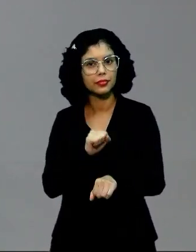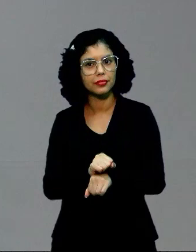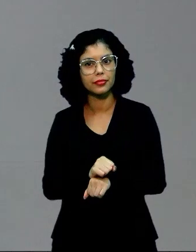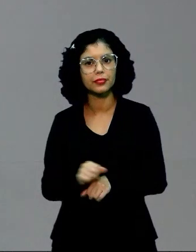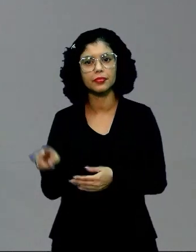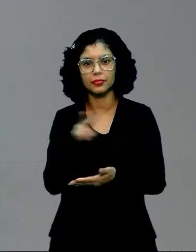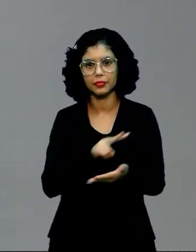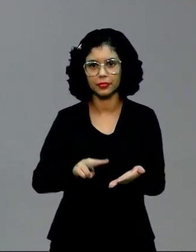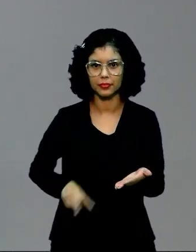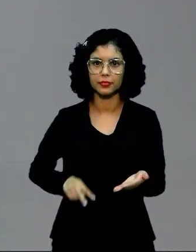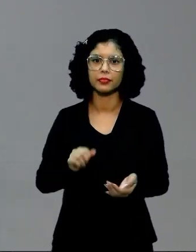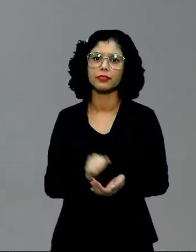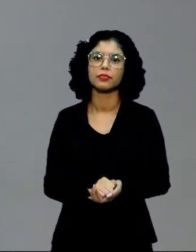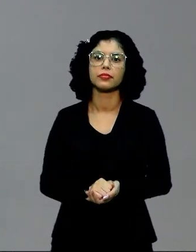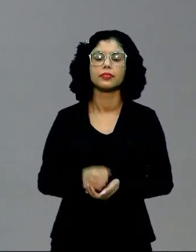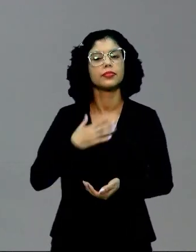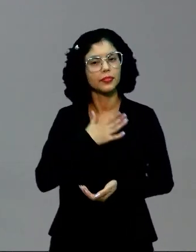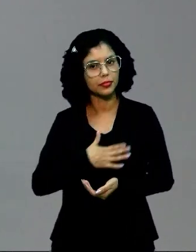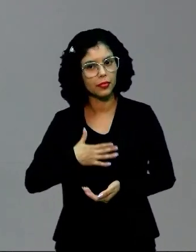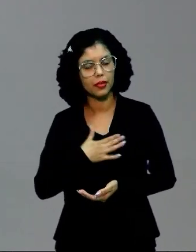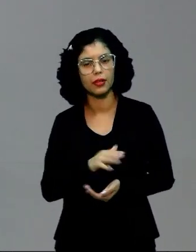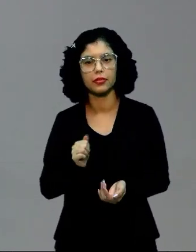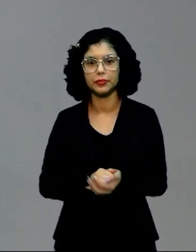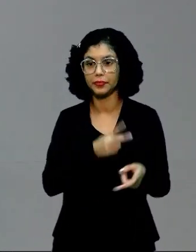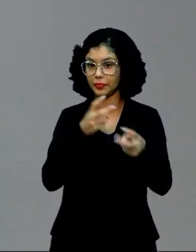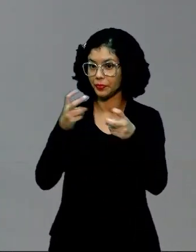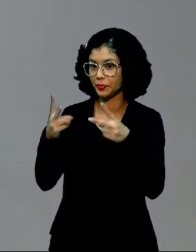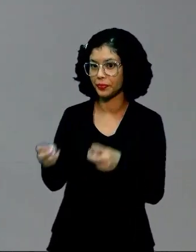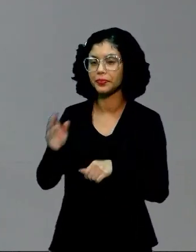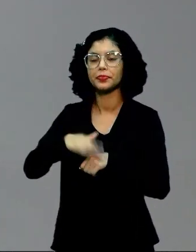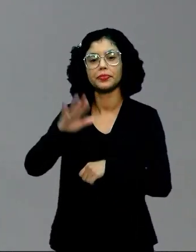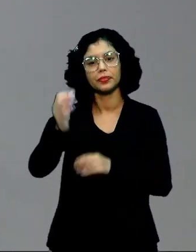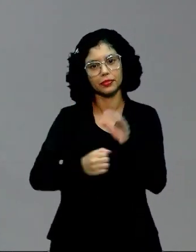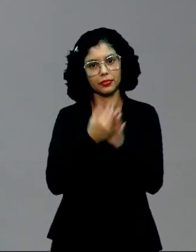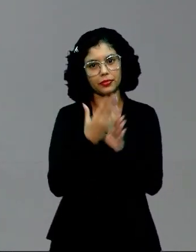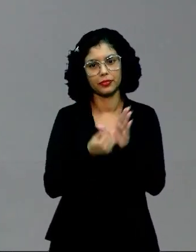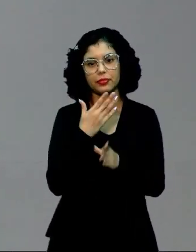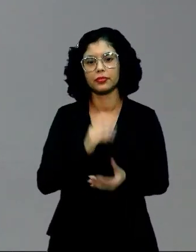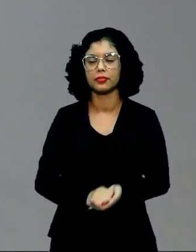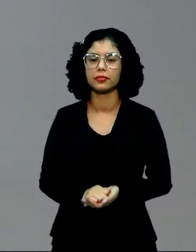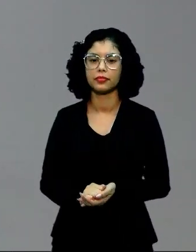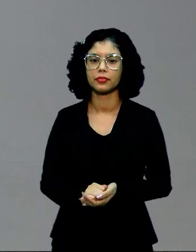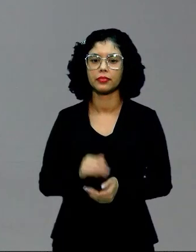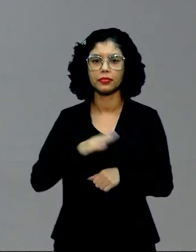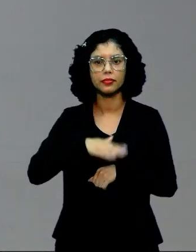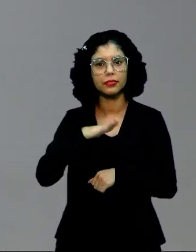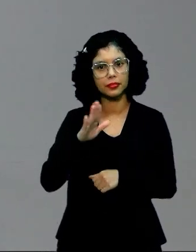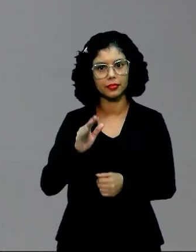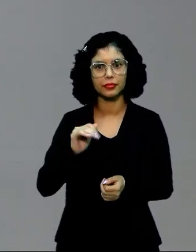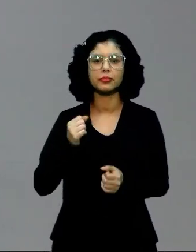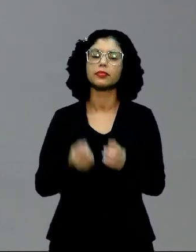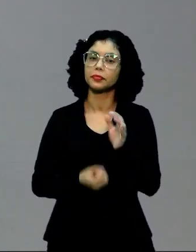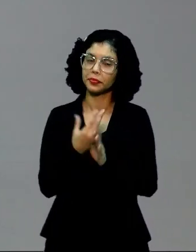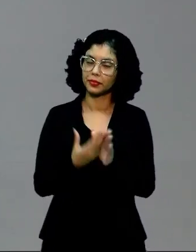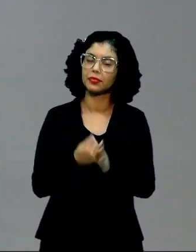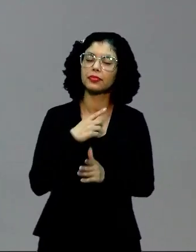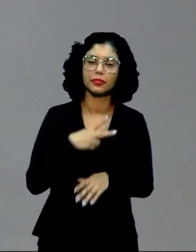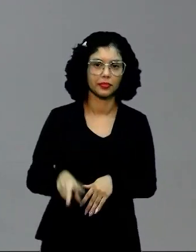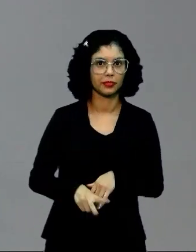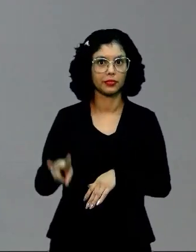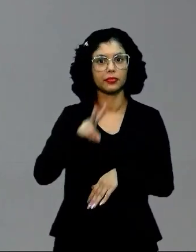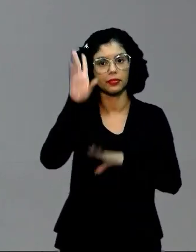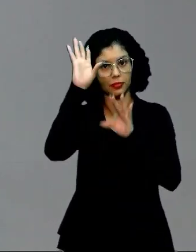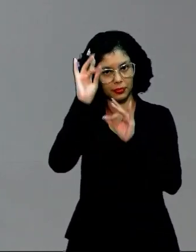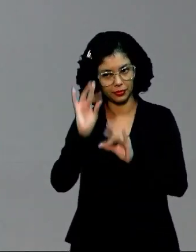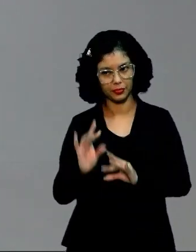você leia e se interesse por observar mais produções dele, mais obras que têm um valor